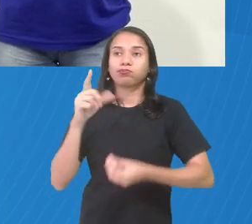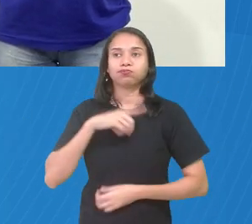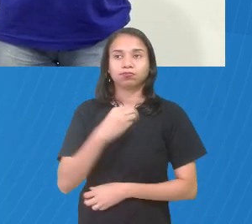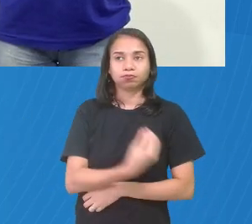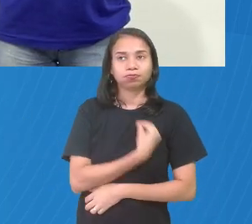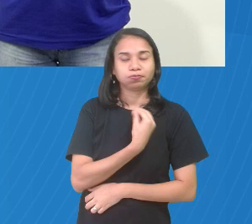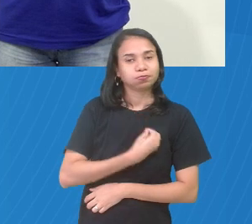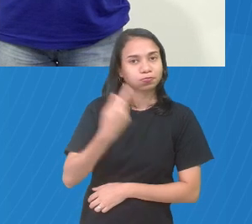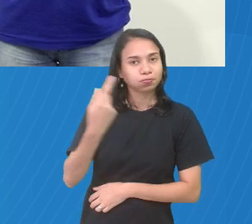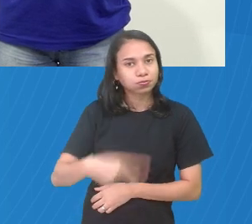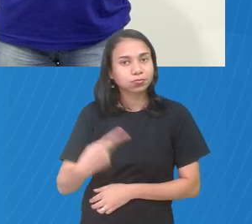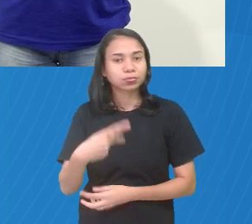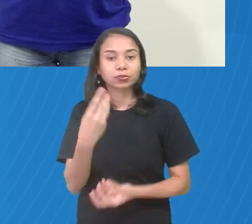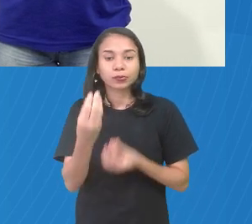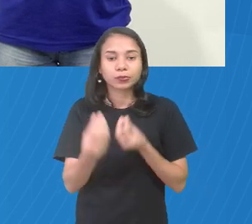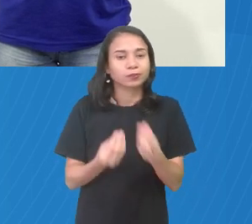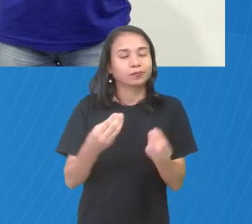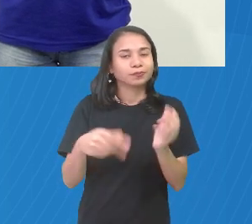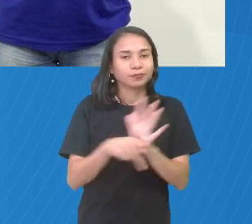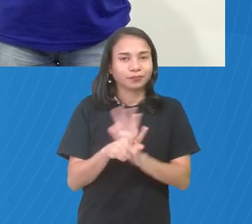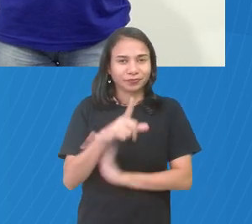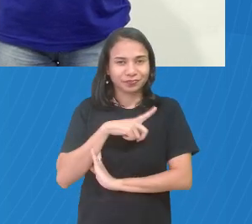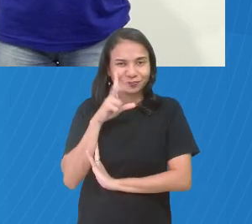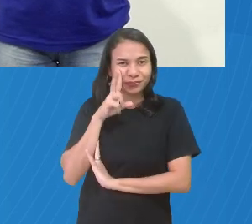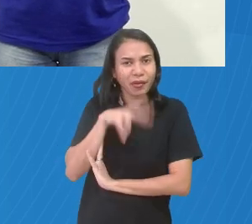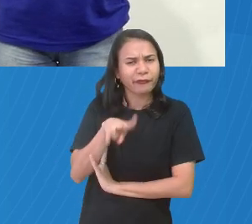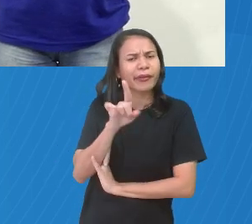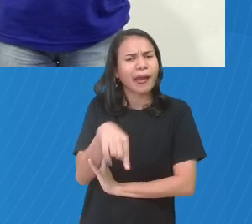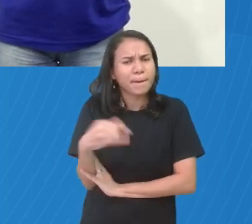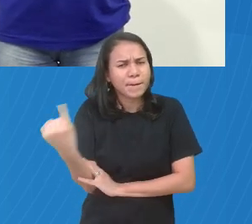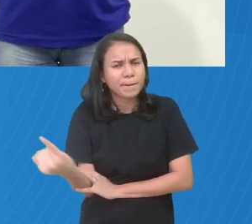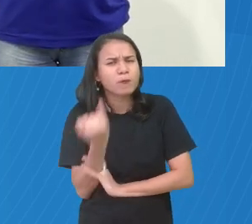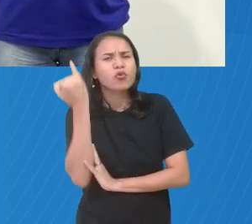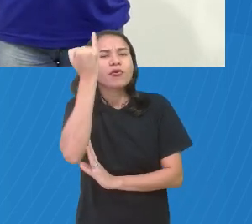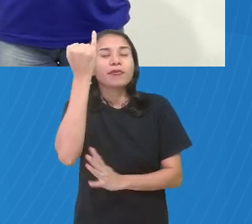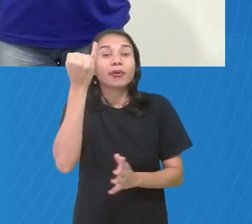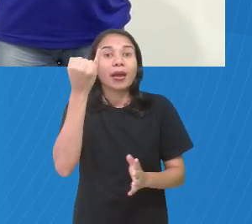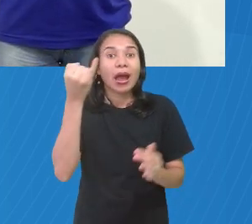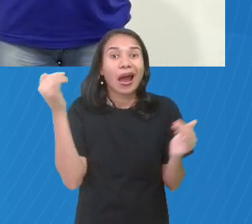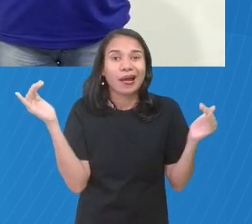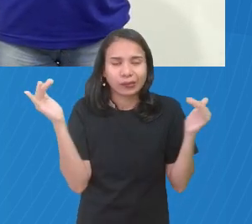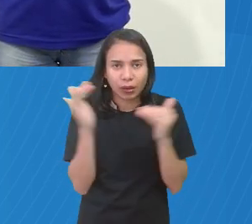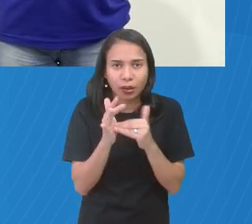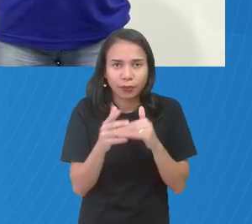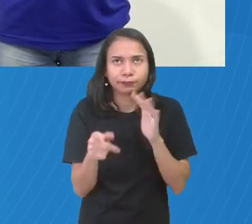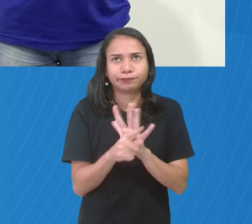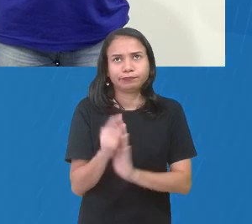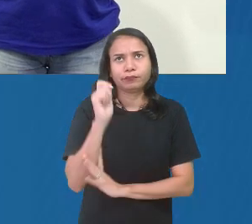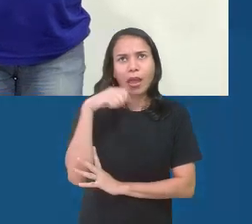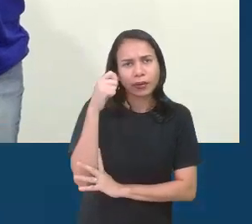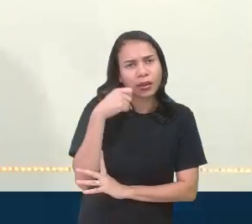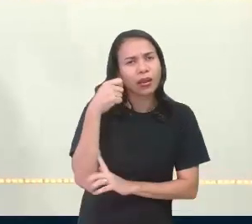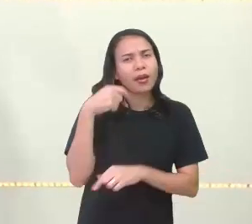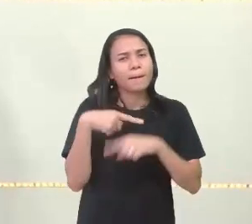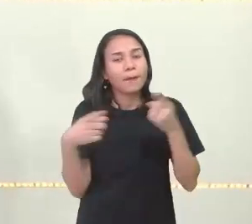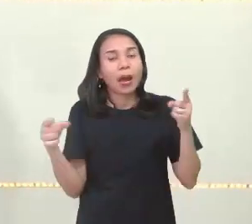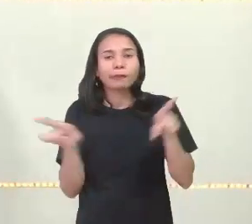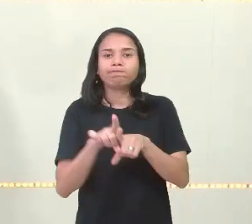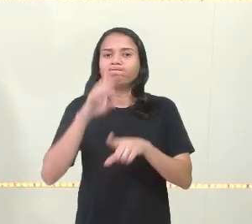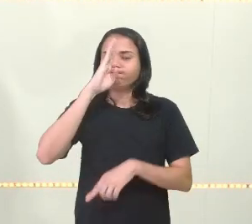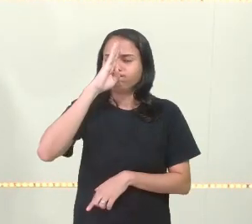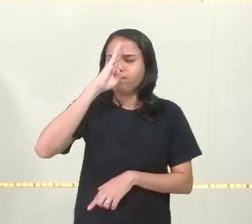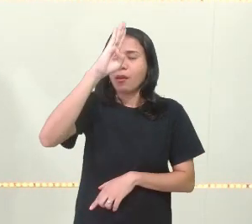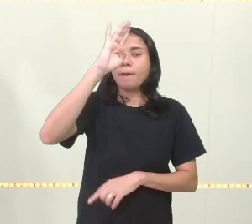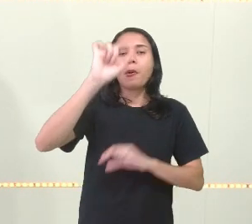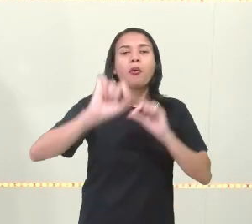né? Como é que era a nossa fauna. Esse trabalho foi muito importante, até não somente para os artistas, mas